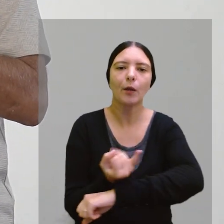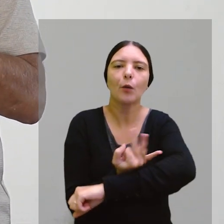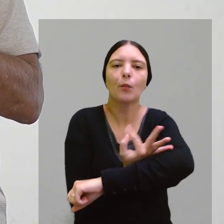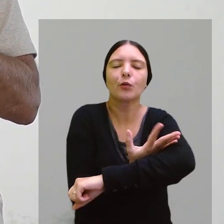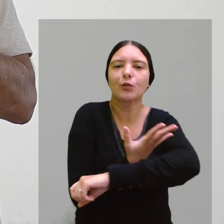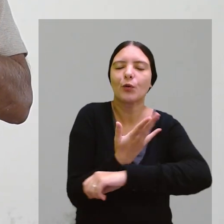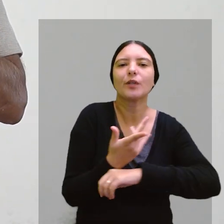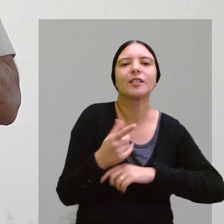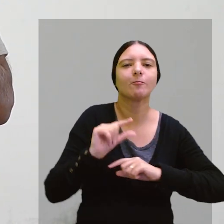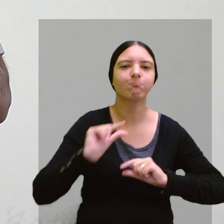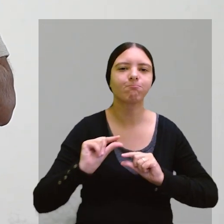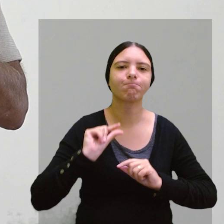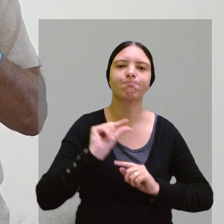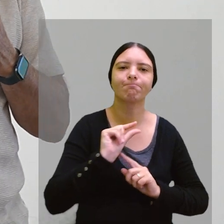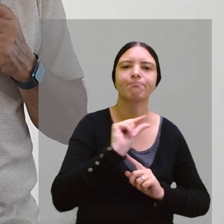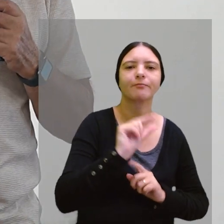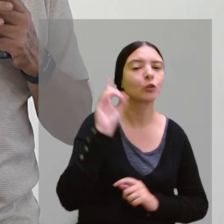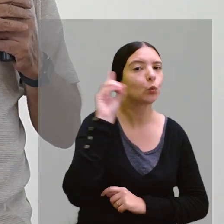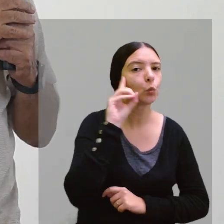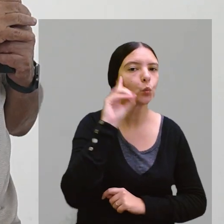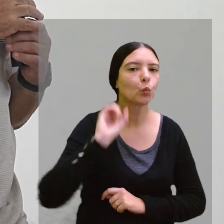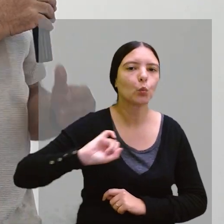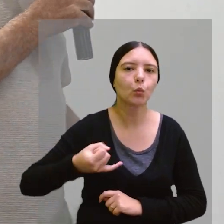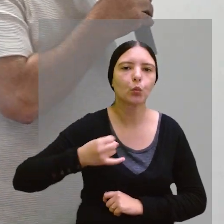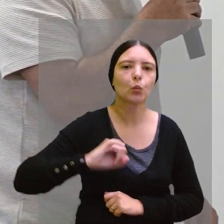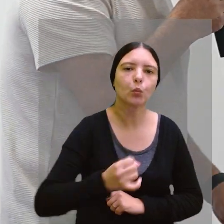vocês absorvem todo dia, e isso é muito bom